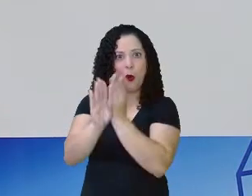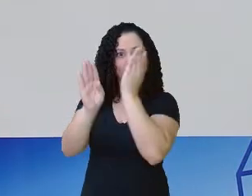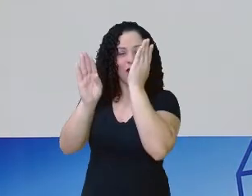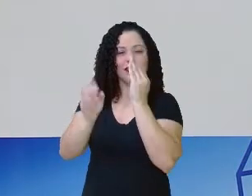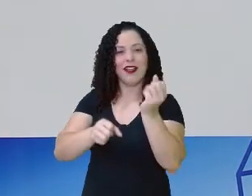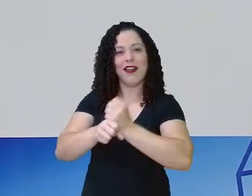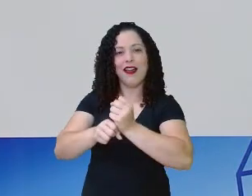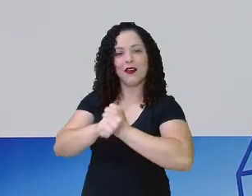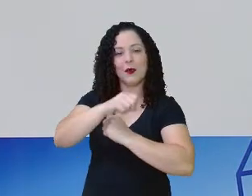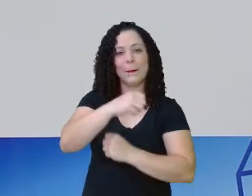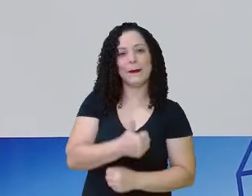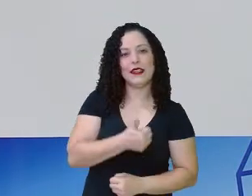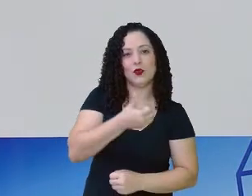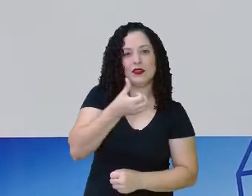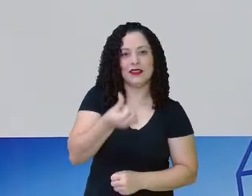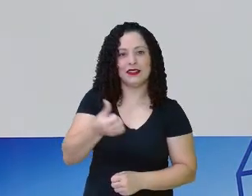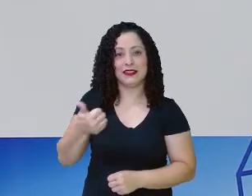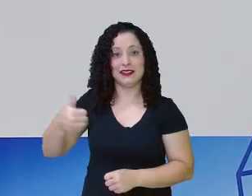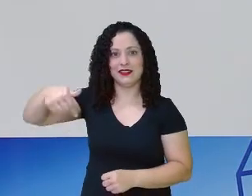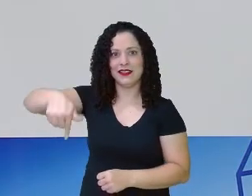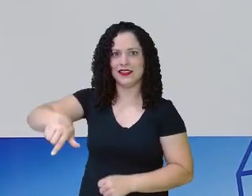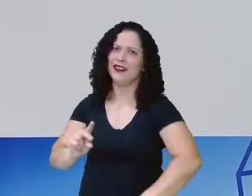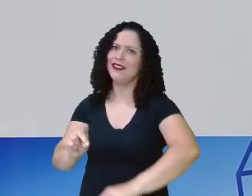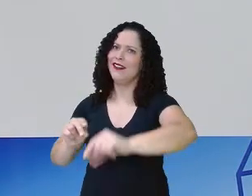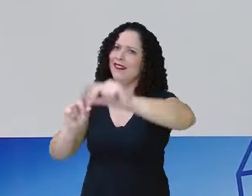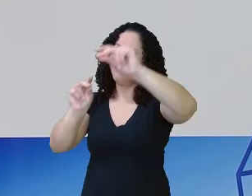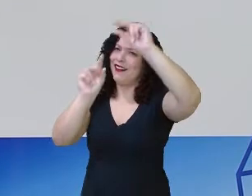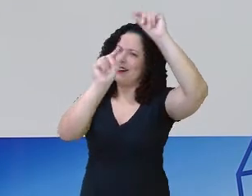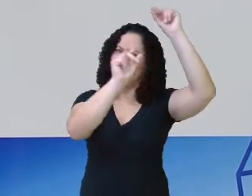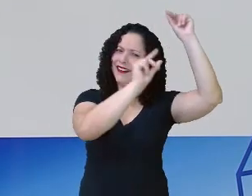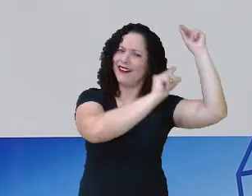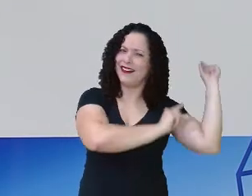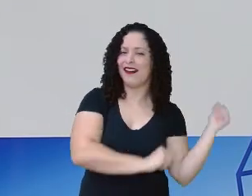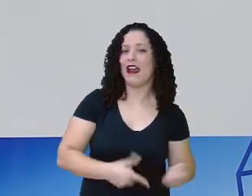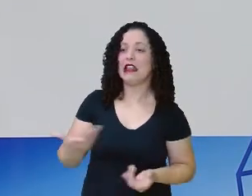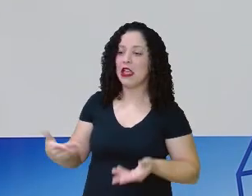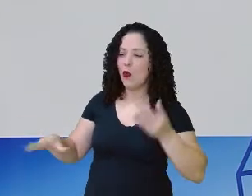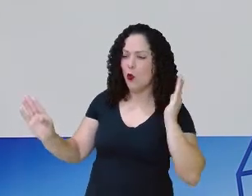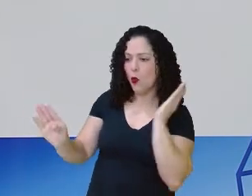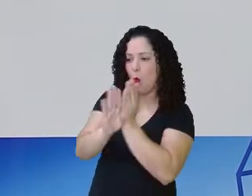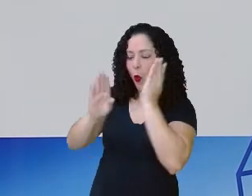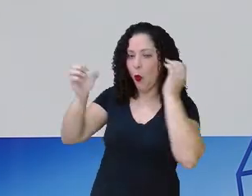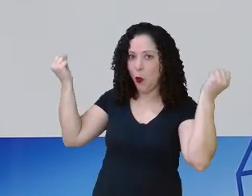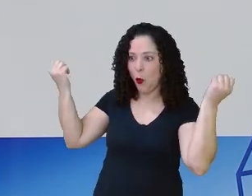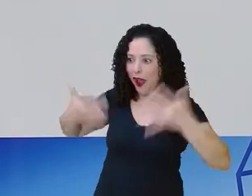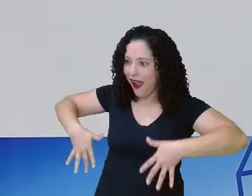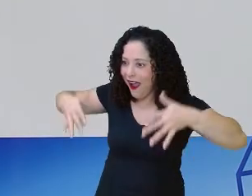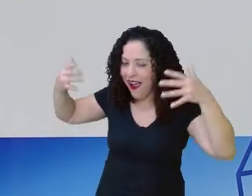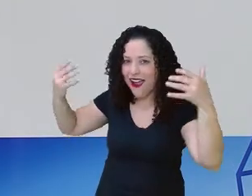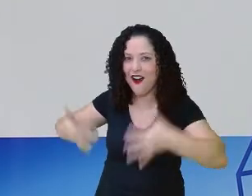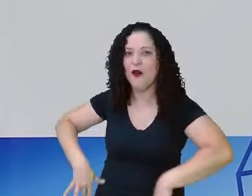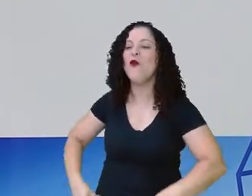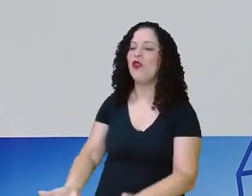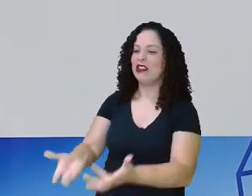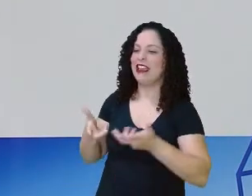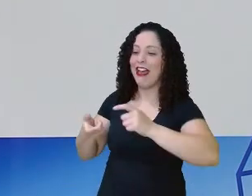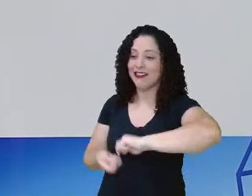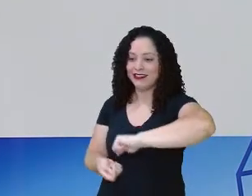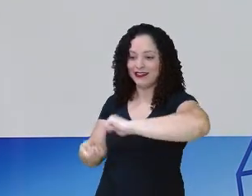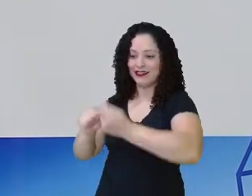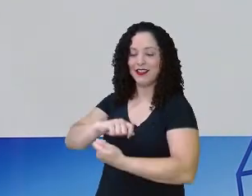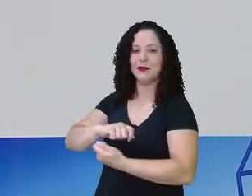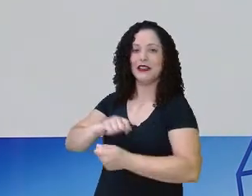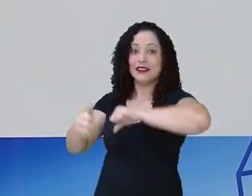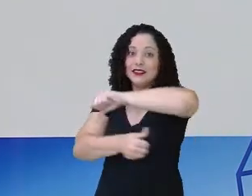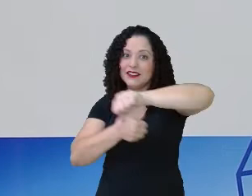de 1617. Olha o tempo, gente. E eles acharam bacana e decidiram adaptar e fazer um desenho animado que eu